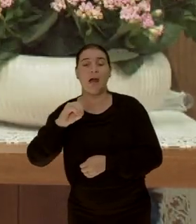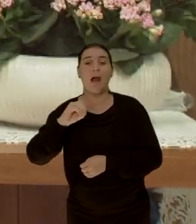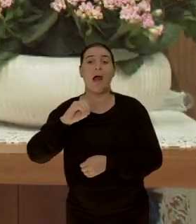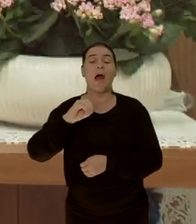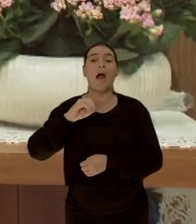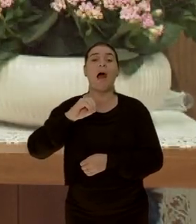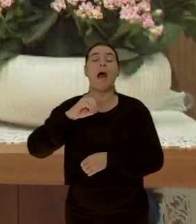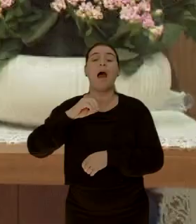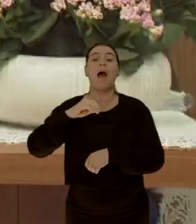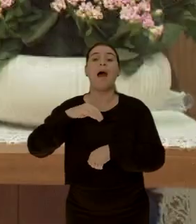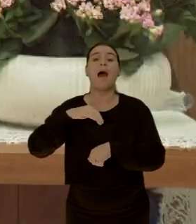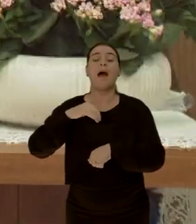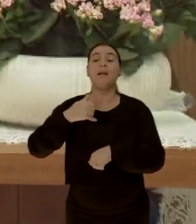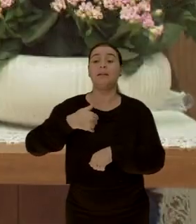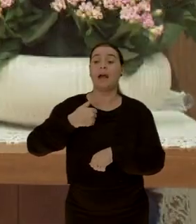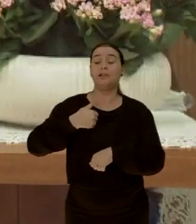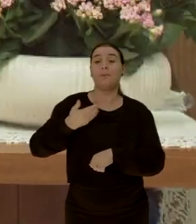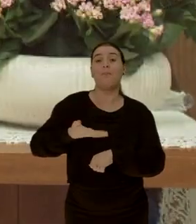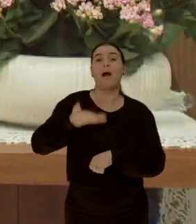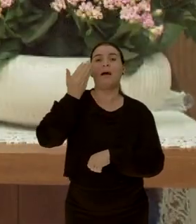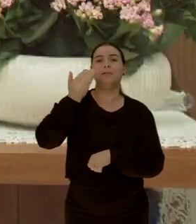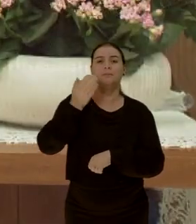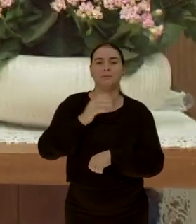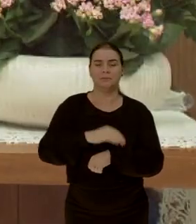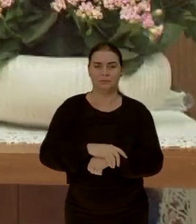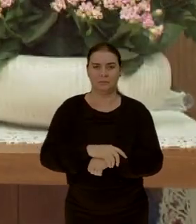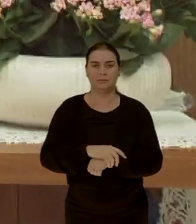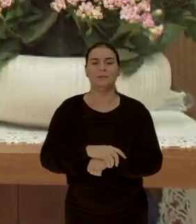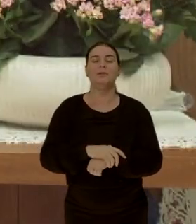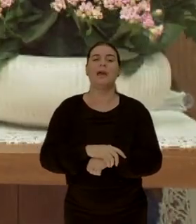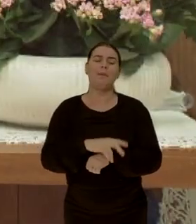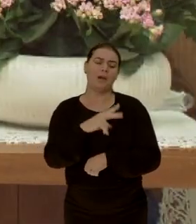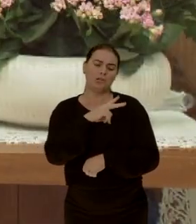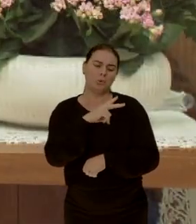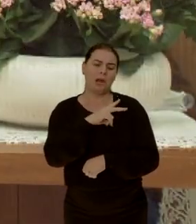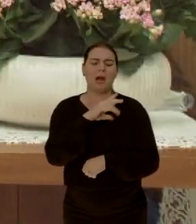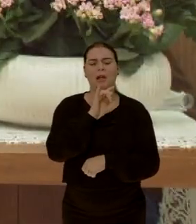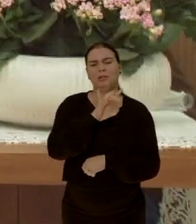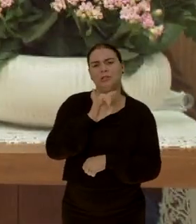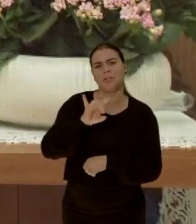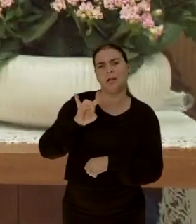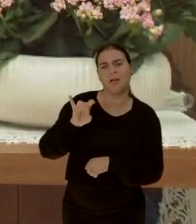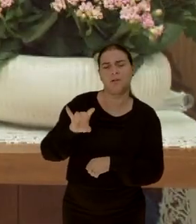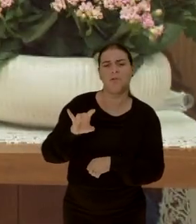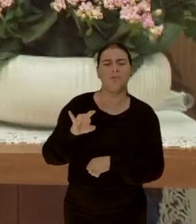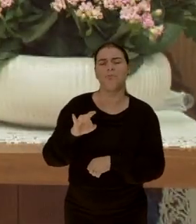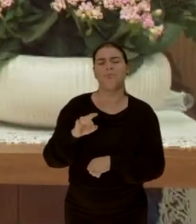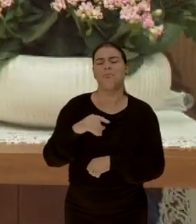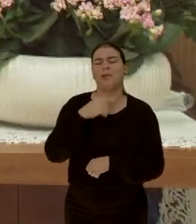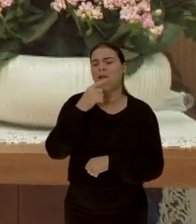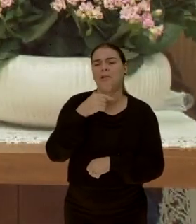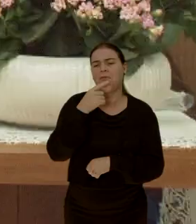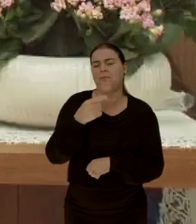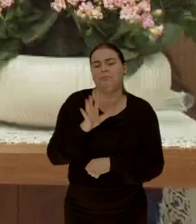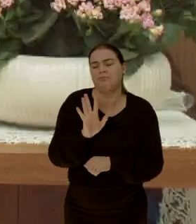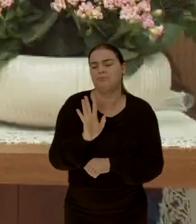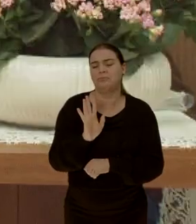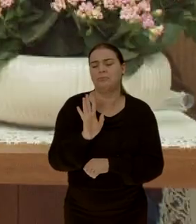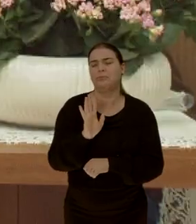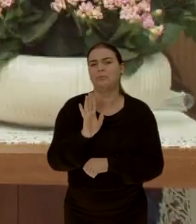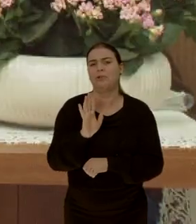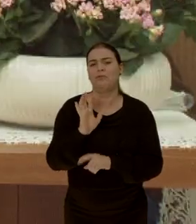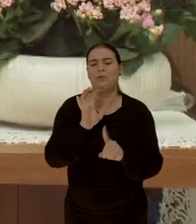aumentou o processo, quer dizer, as que querem filhos. Isso é uma questão pessoal, é natural, nós não temos nada com isso,